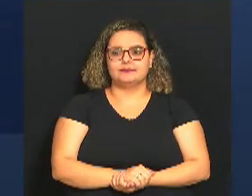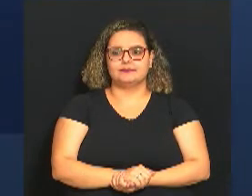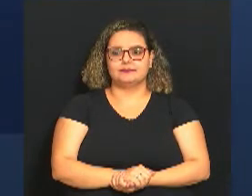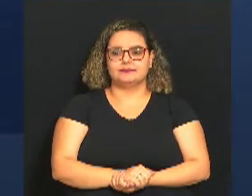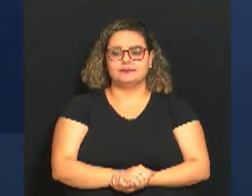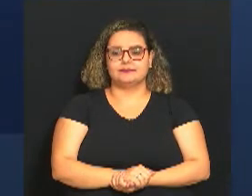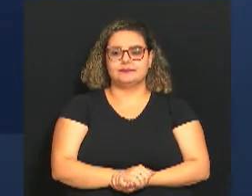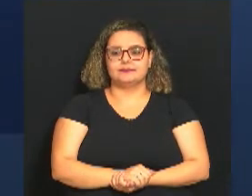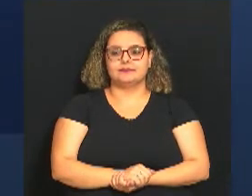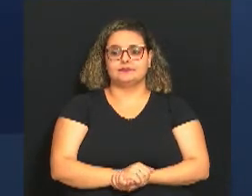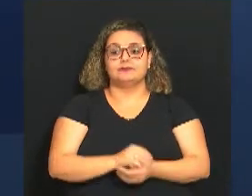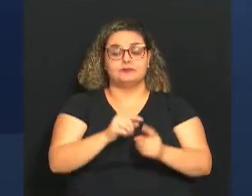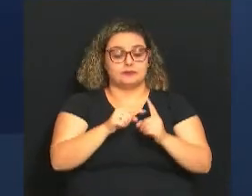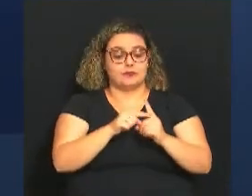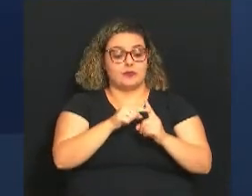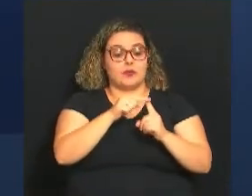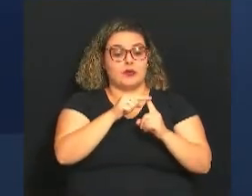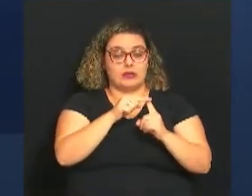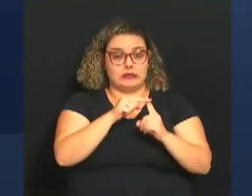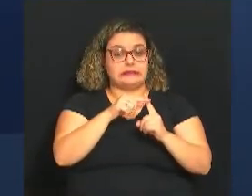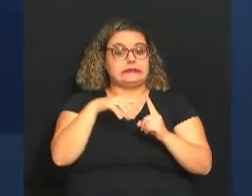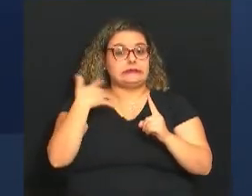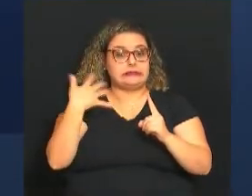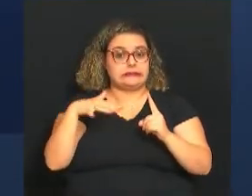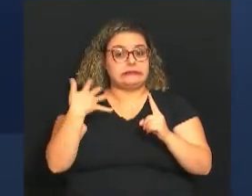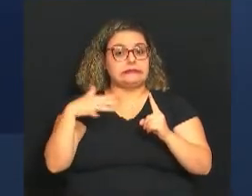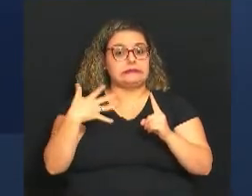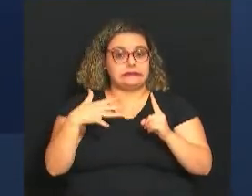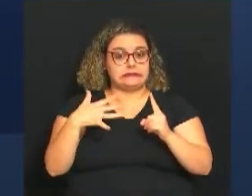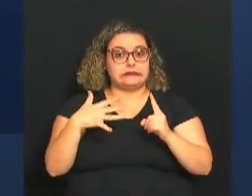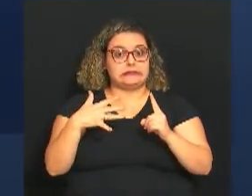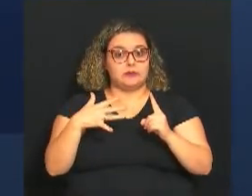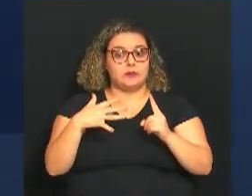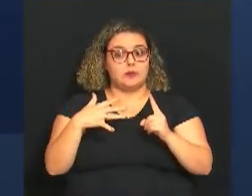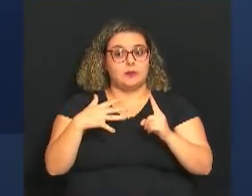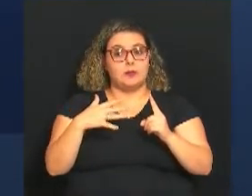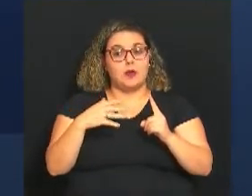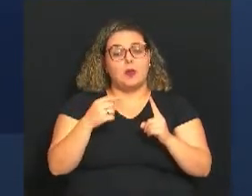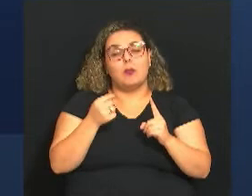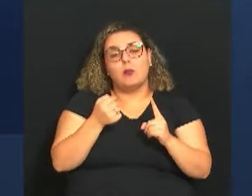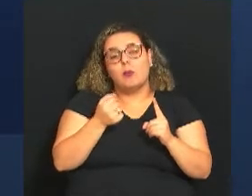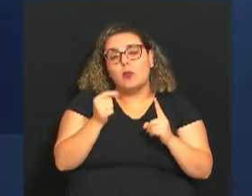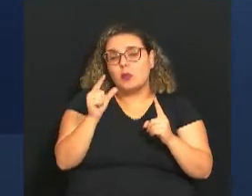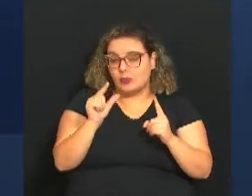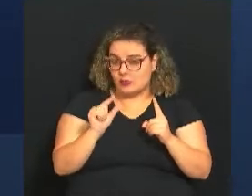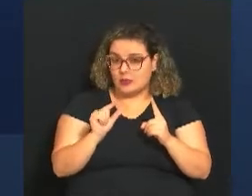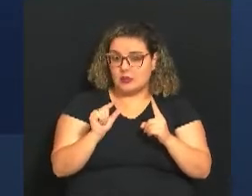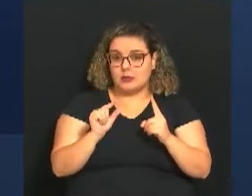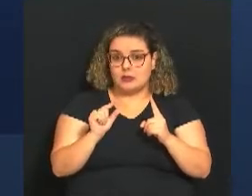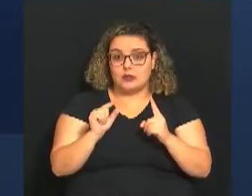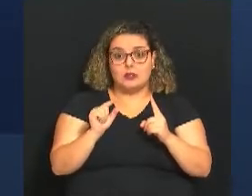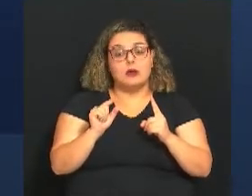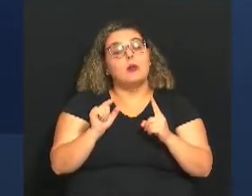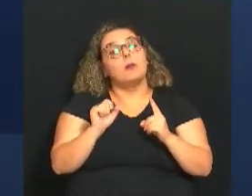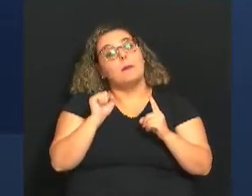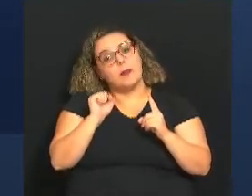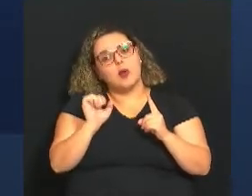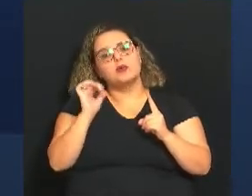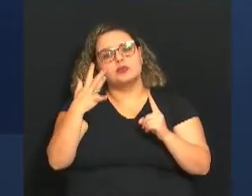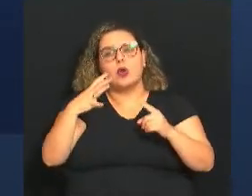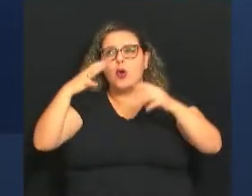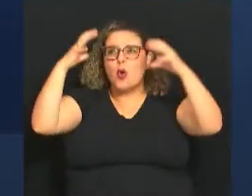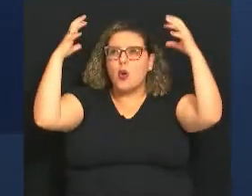As temperaturas seguem elevadas. Apesar das probabilidades mais baixas, não se descarta a ocorrência de